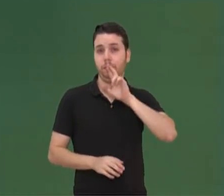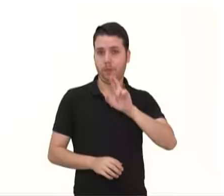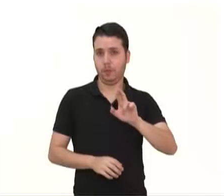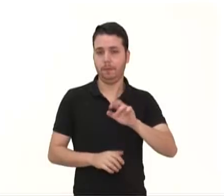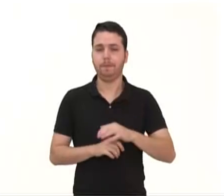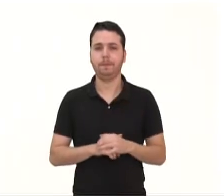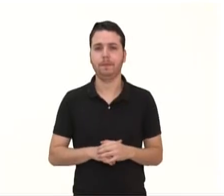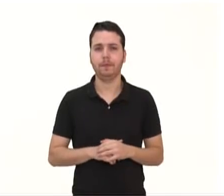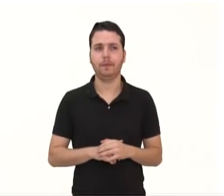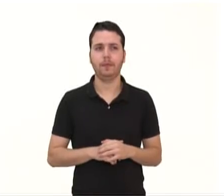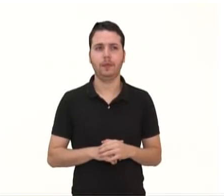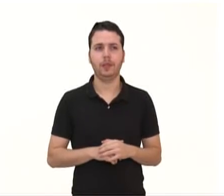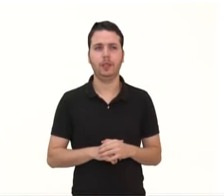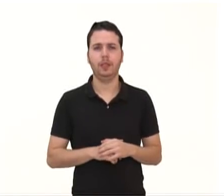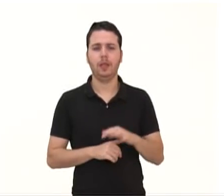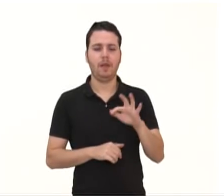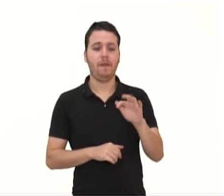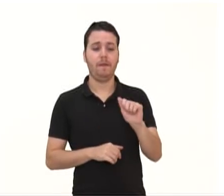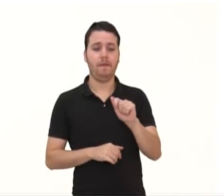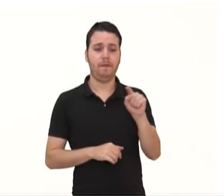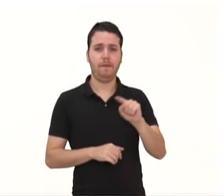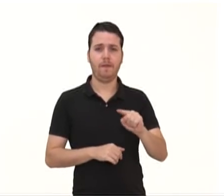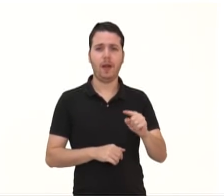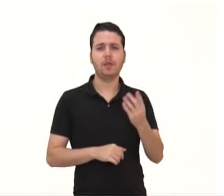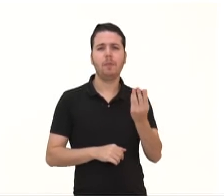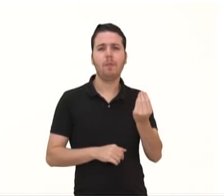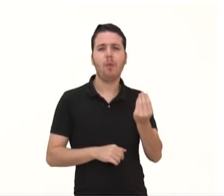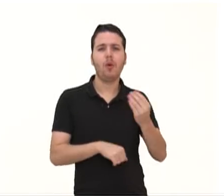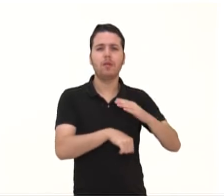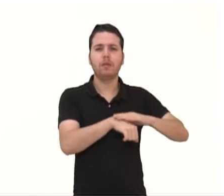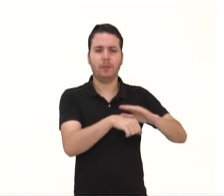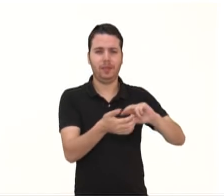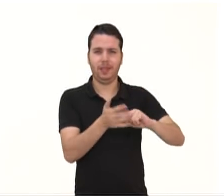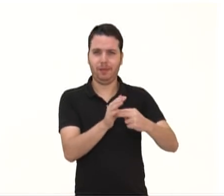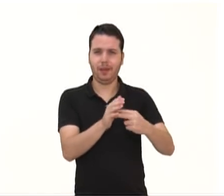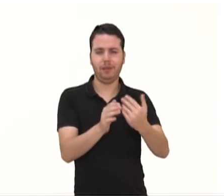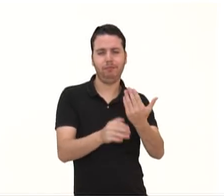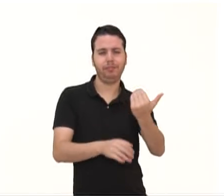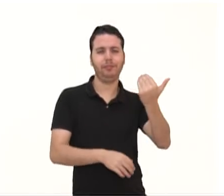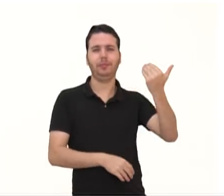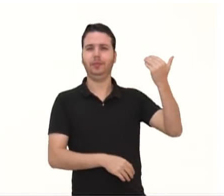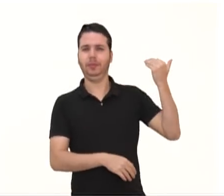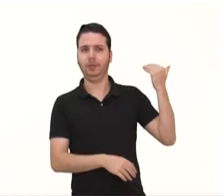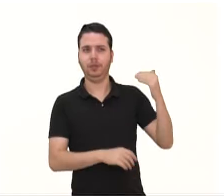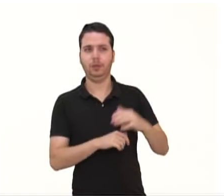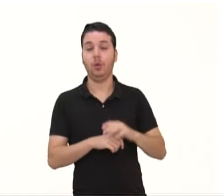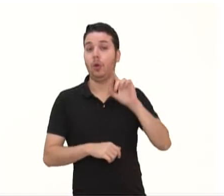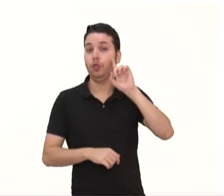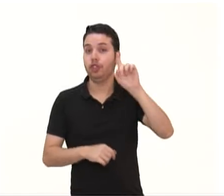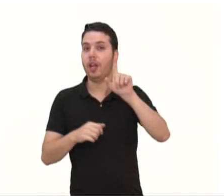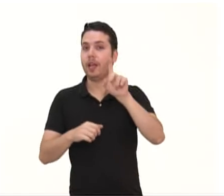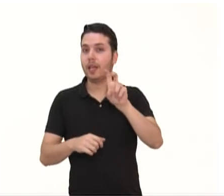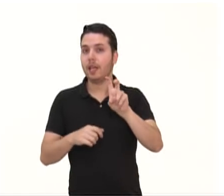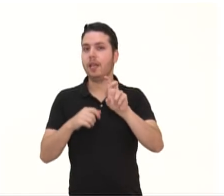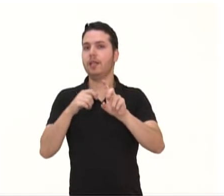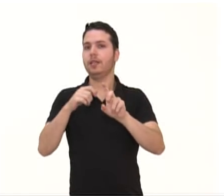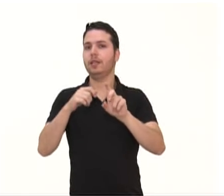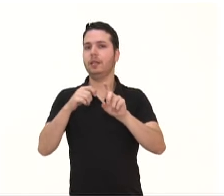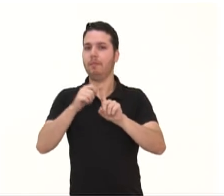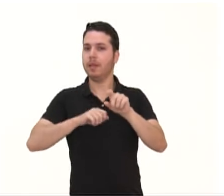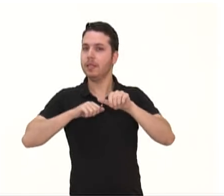Resposta: faz muito tempo, no dia 15 de setembro de